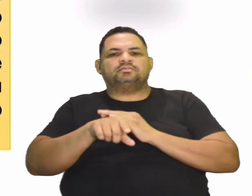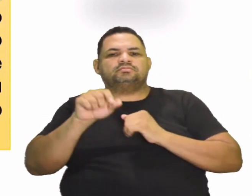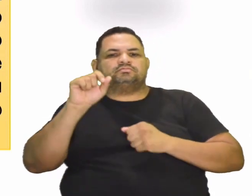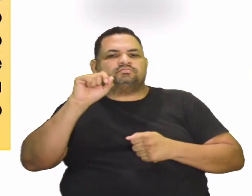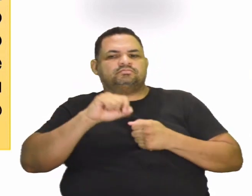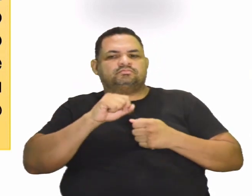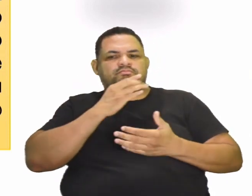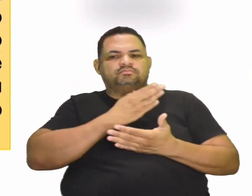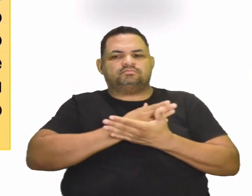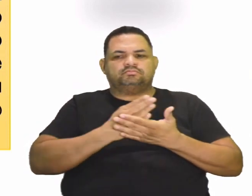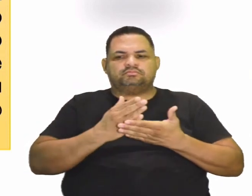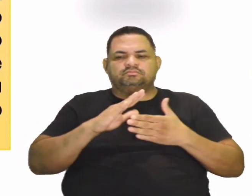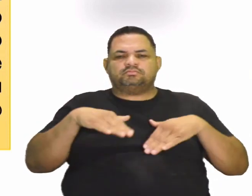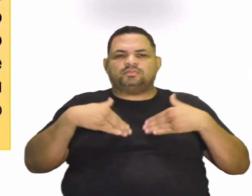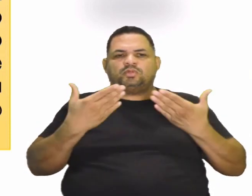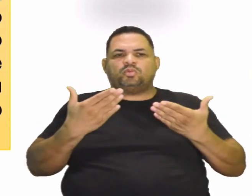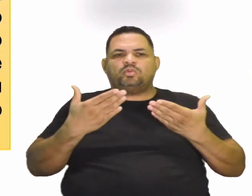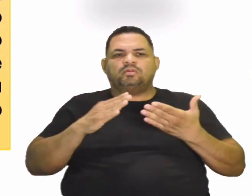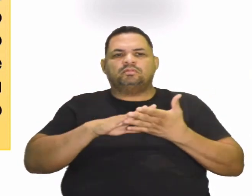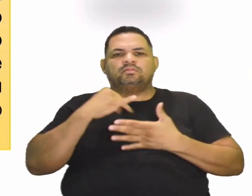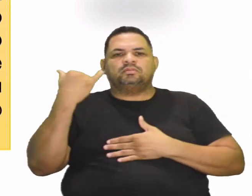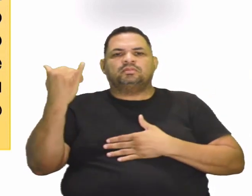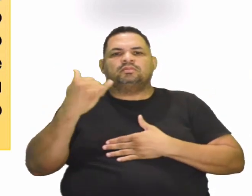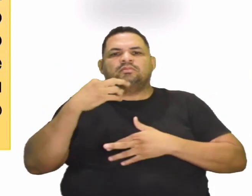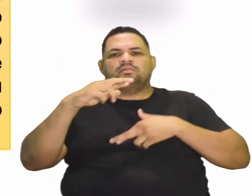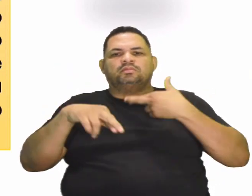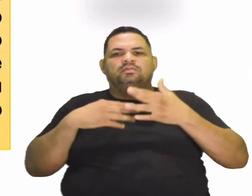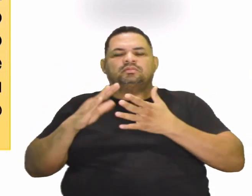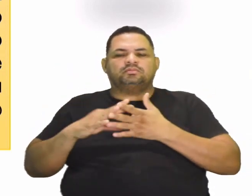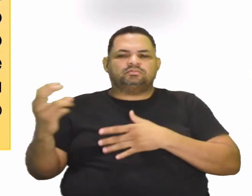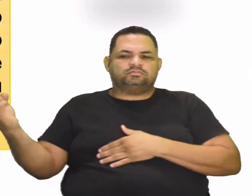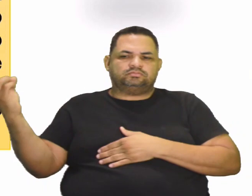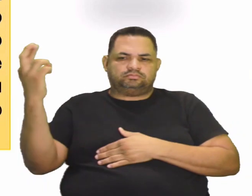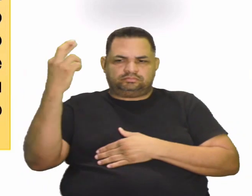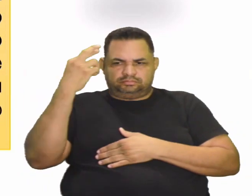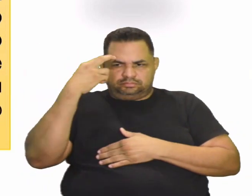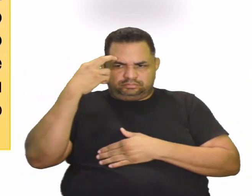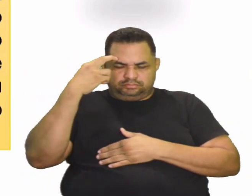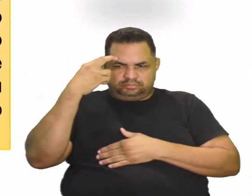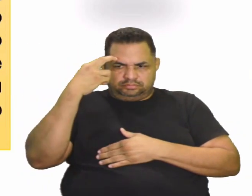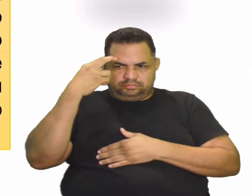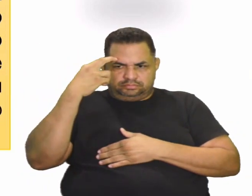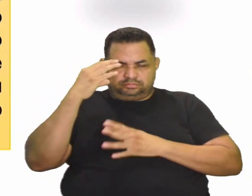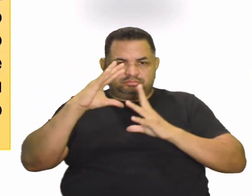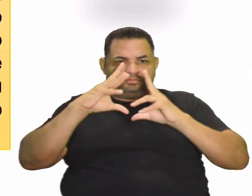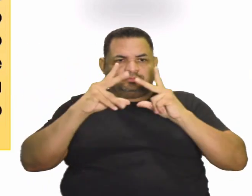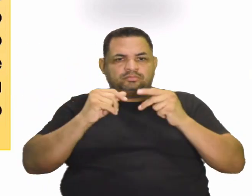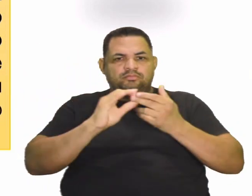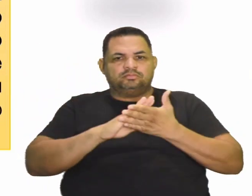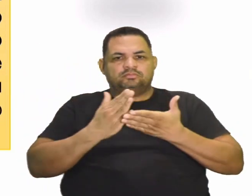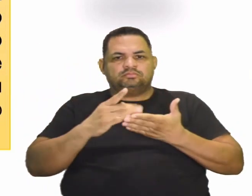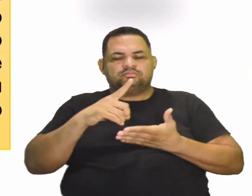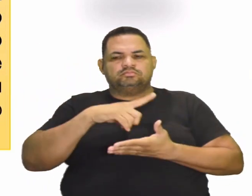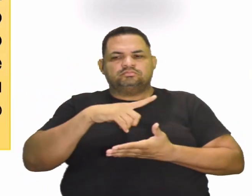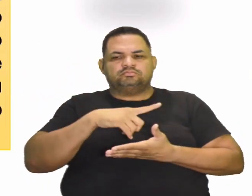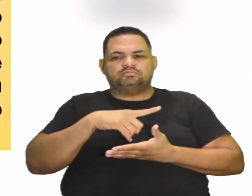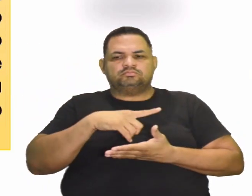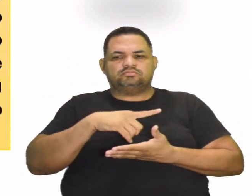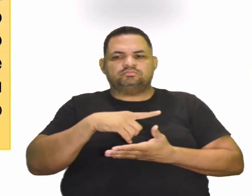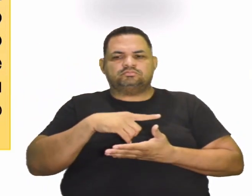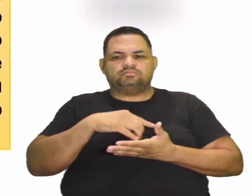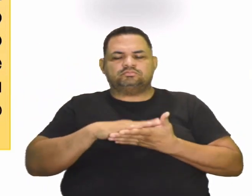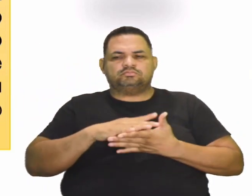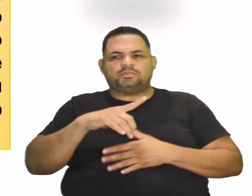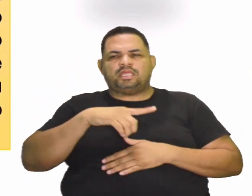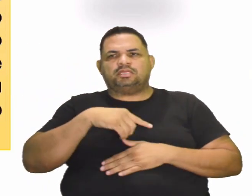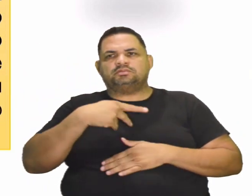aula. Qual foi a importância do renascimento cultural? Então, todos os estilos artísticos têm uma